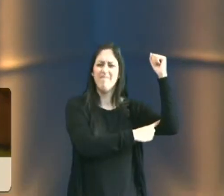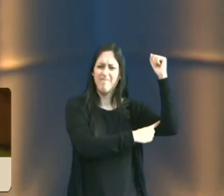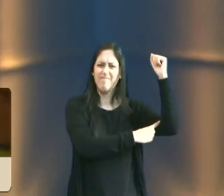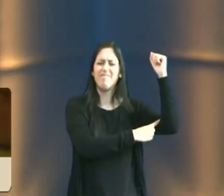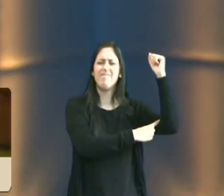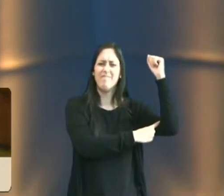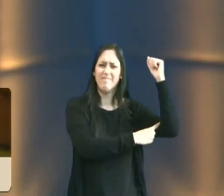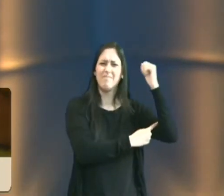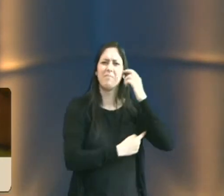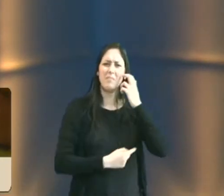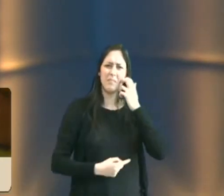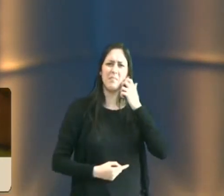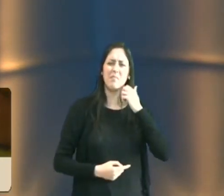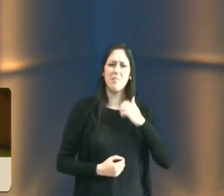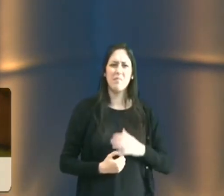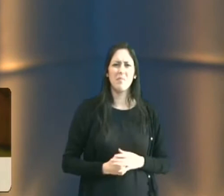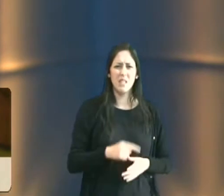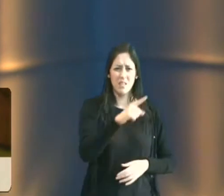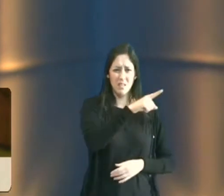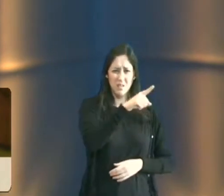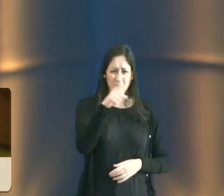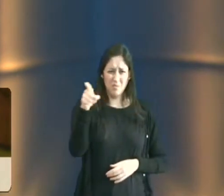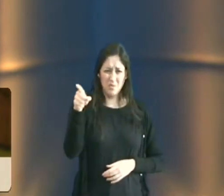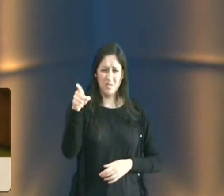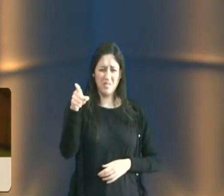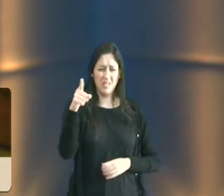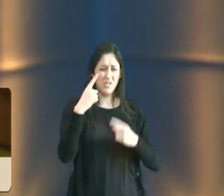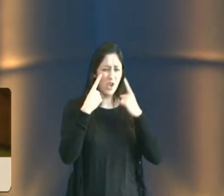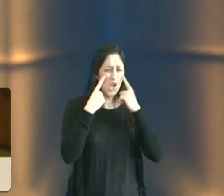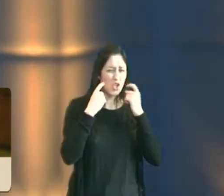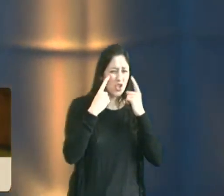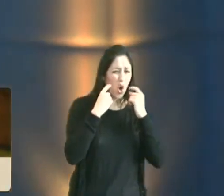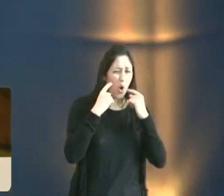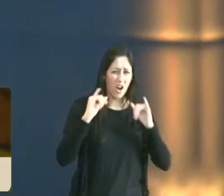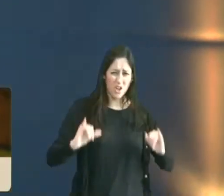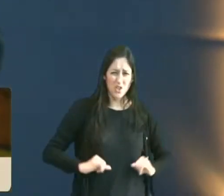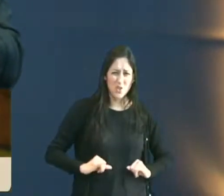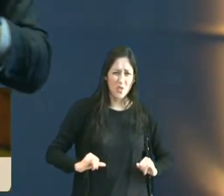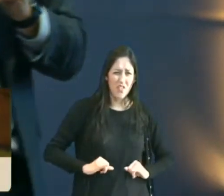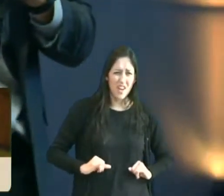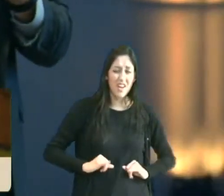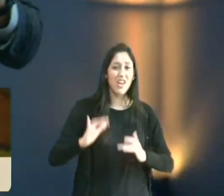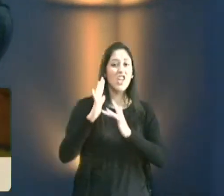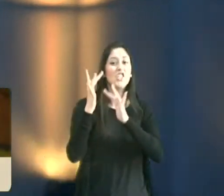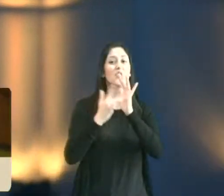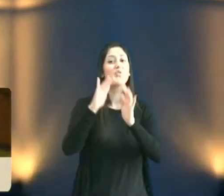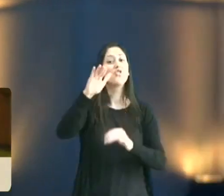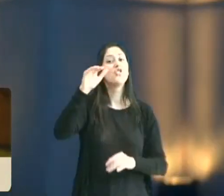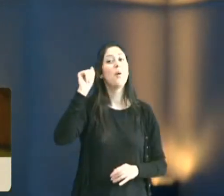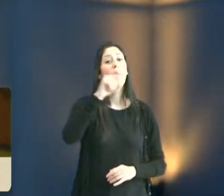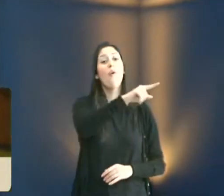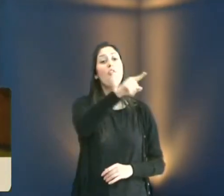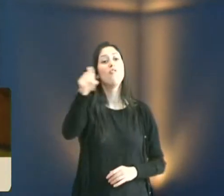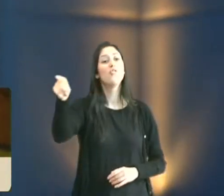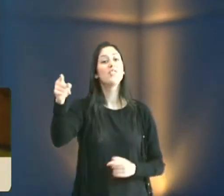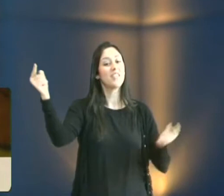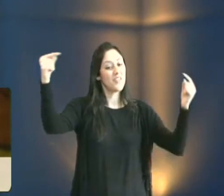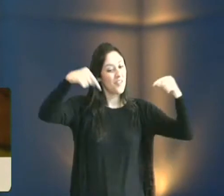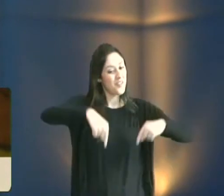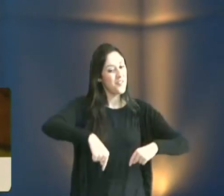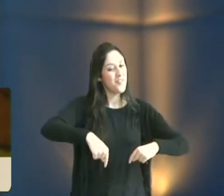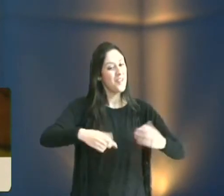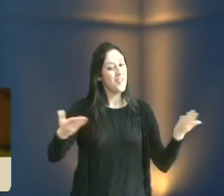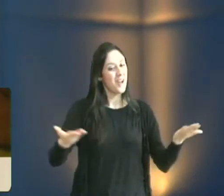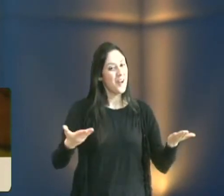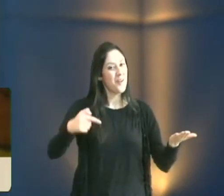Você está ouvindo o choro, o lamento, os murmúrios? Hoje Jesus te trouxe aqui para chegar diante